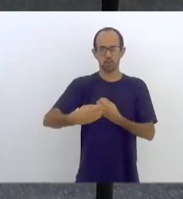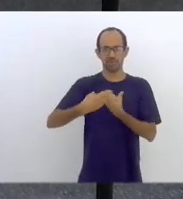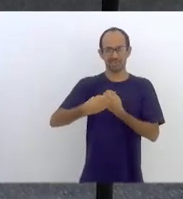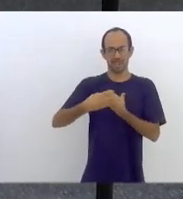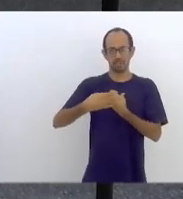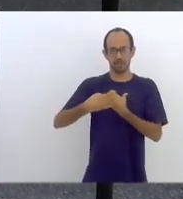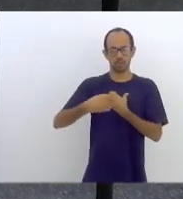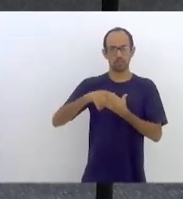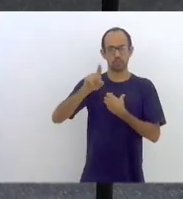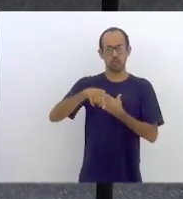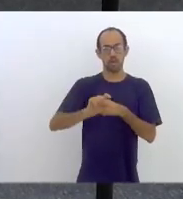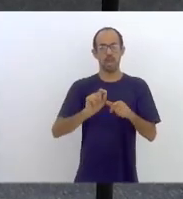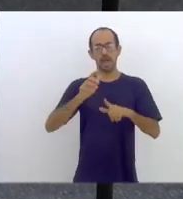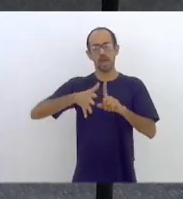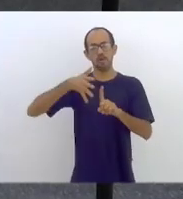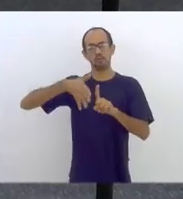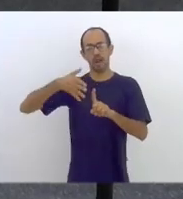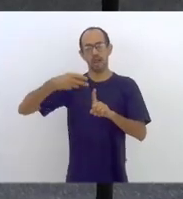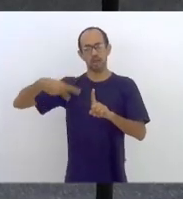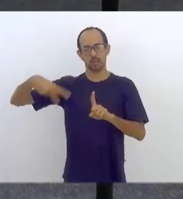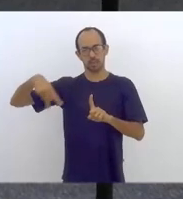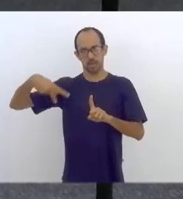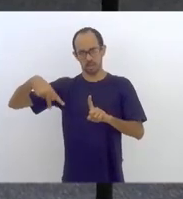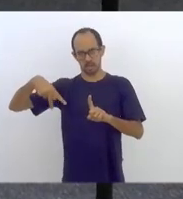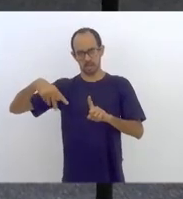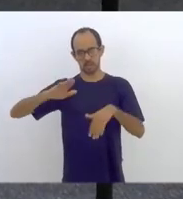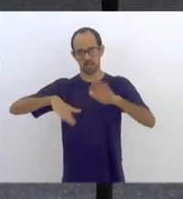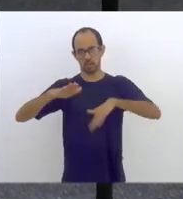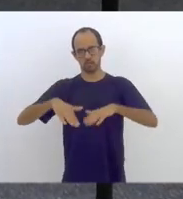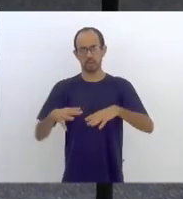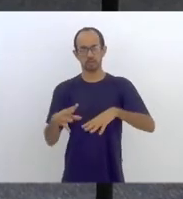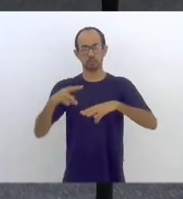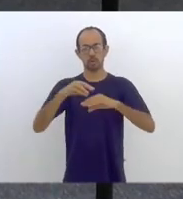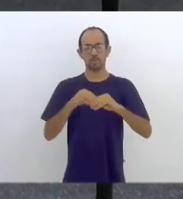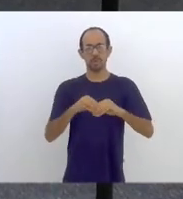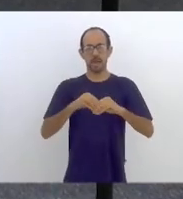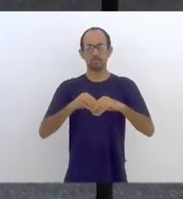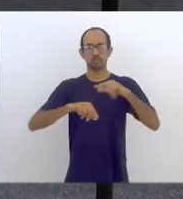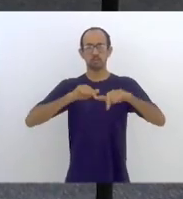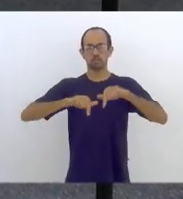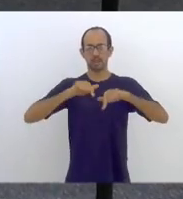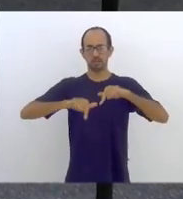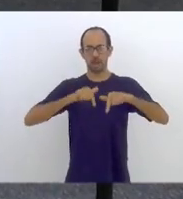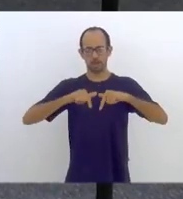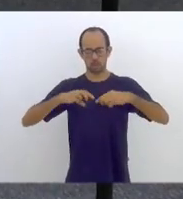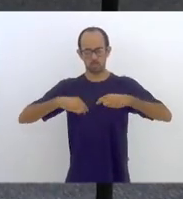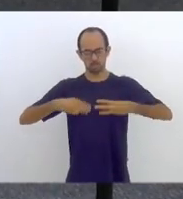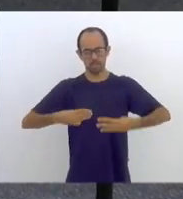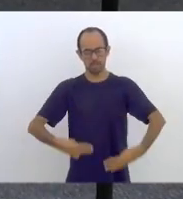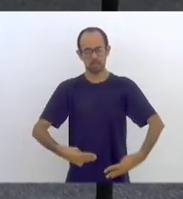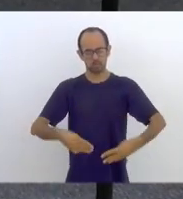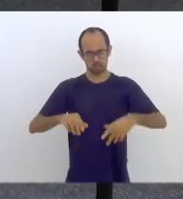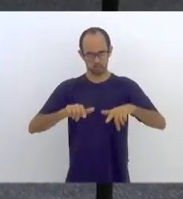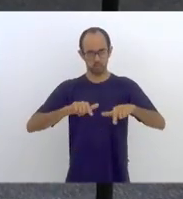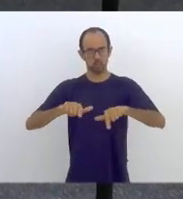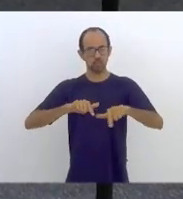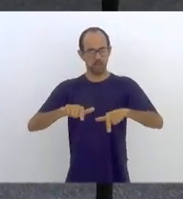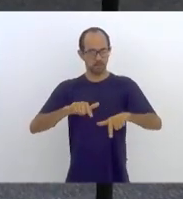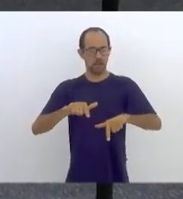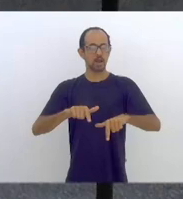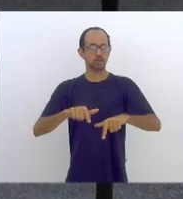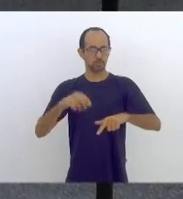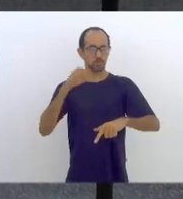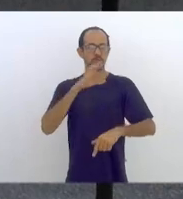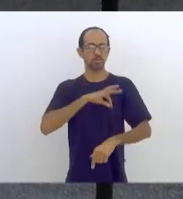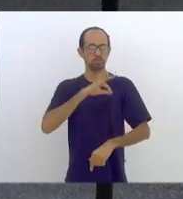foi a sua fala talvez sedimentada pelo seu trabalho como Ministro do Trabalho em que naquele momento